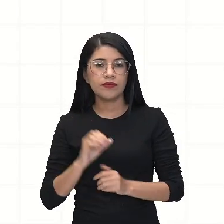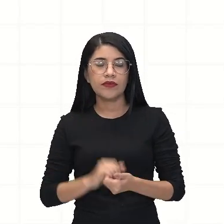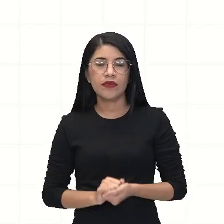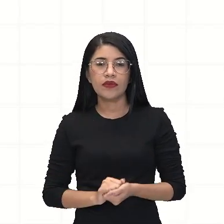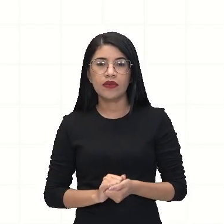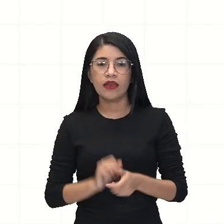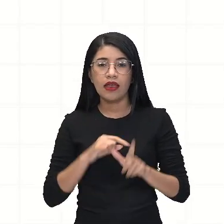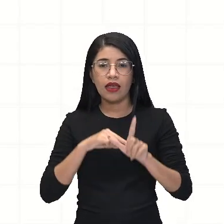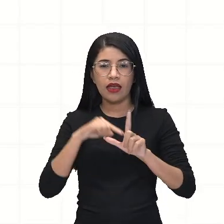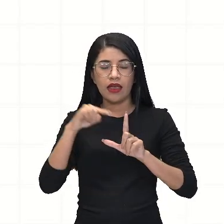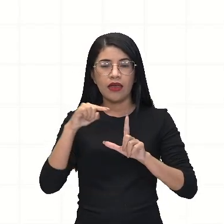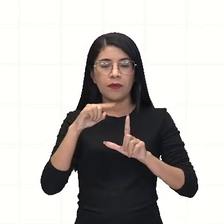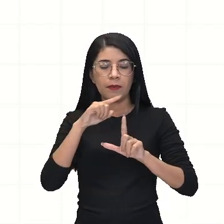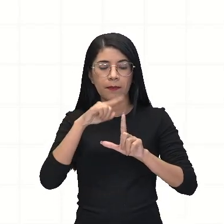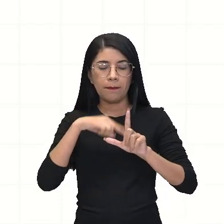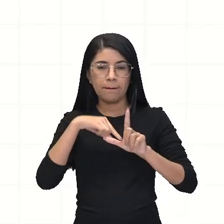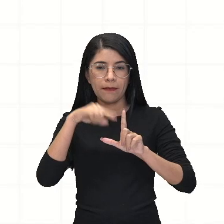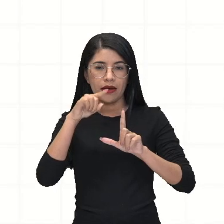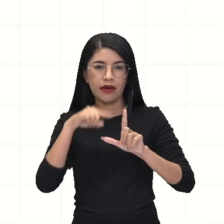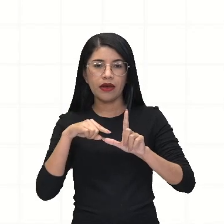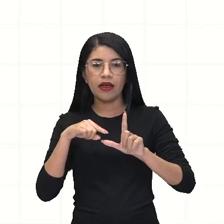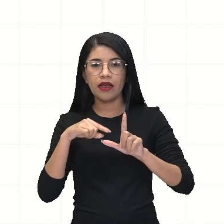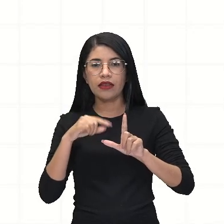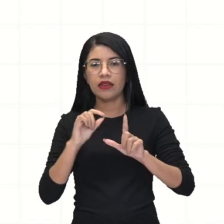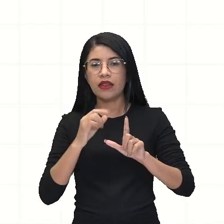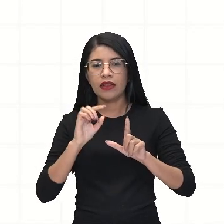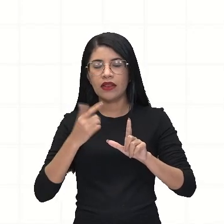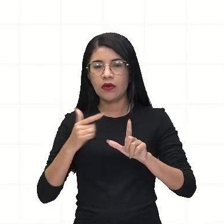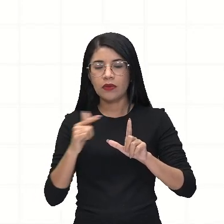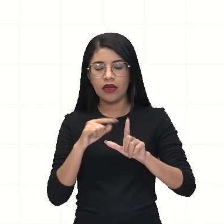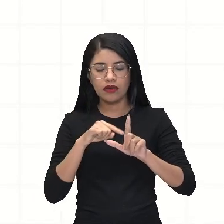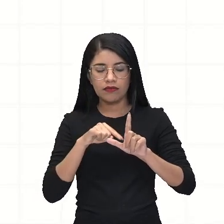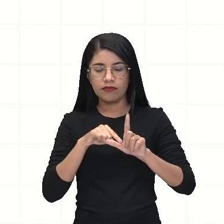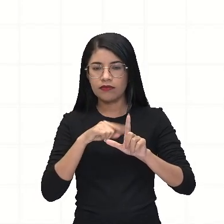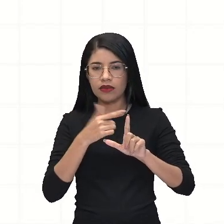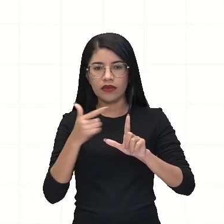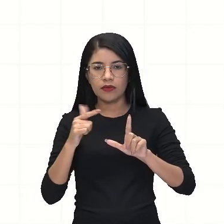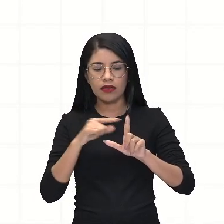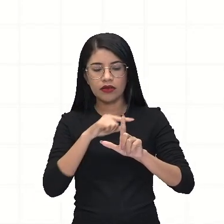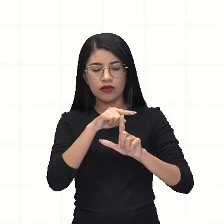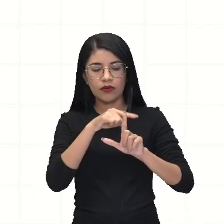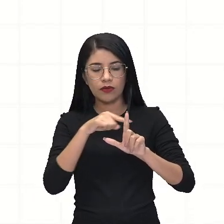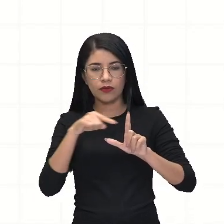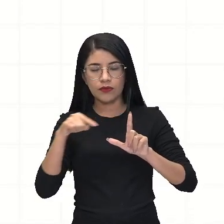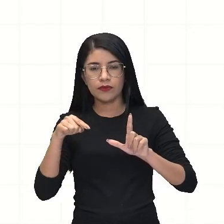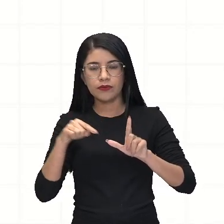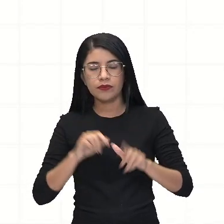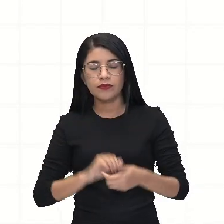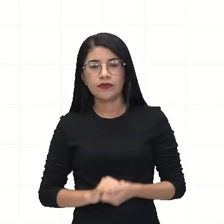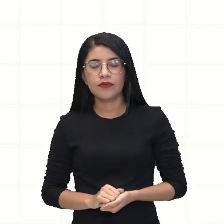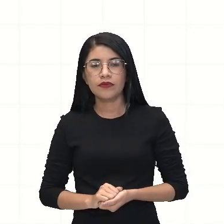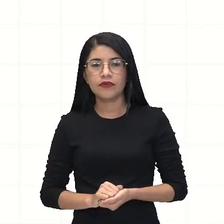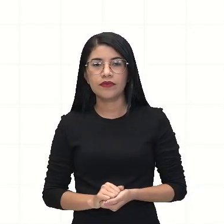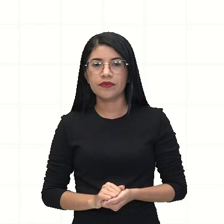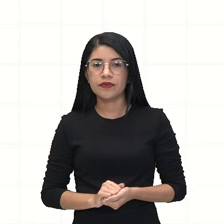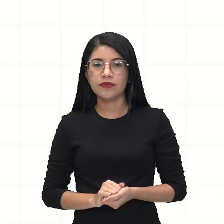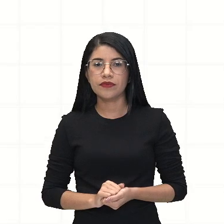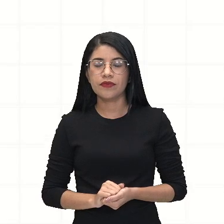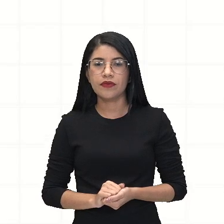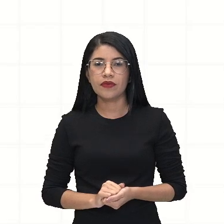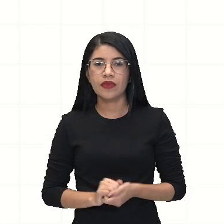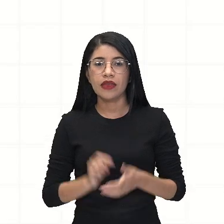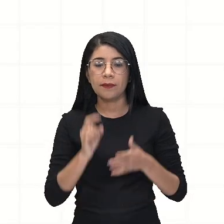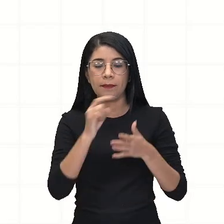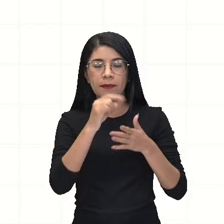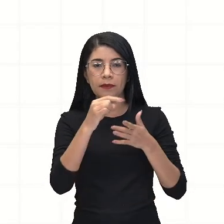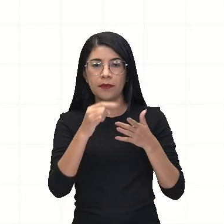que representa o gráfico da função linear não passa pela origem. Aí, continuando a questão, a gente